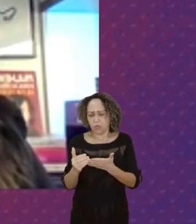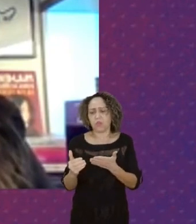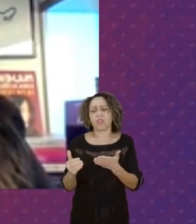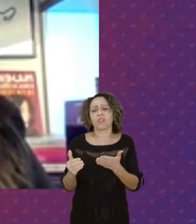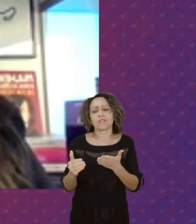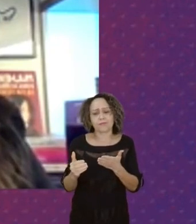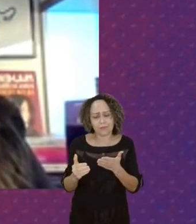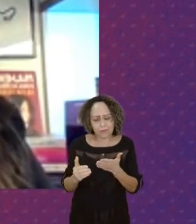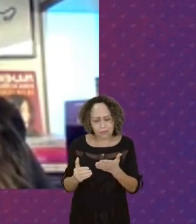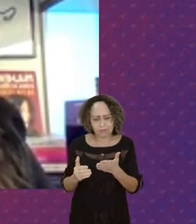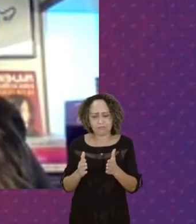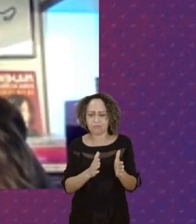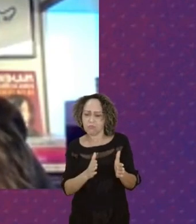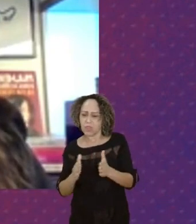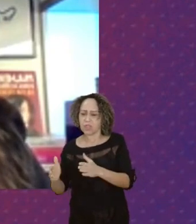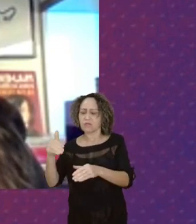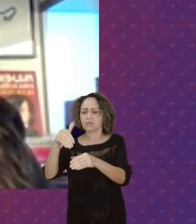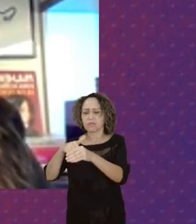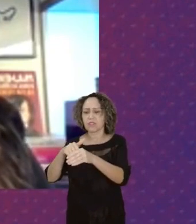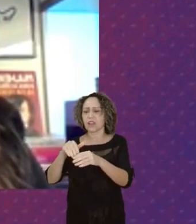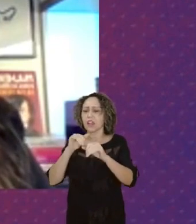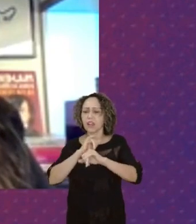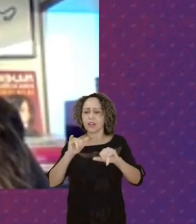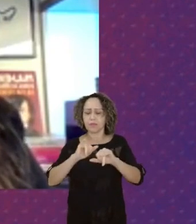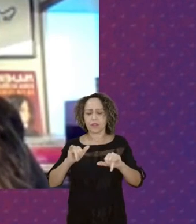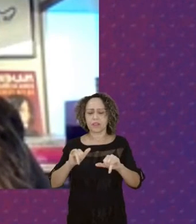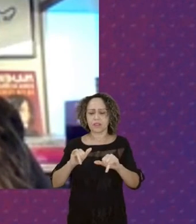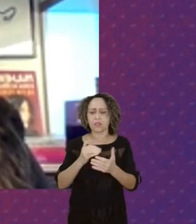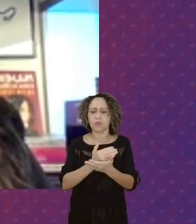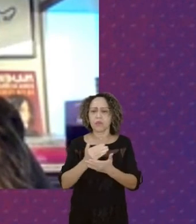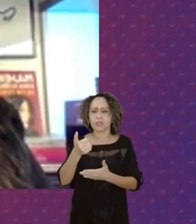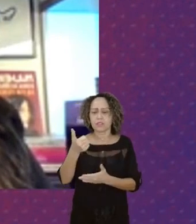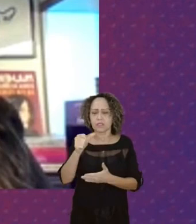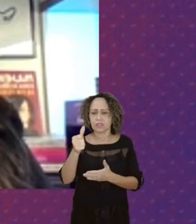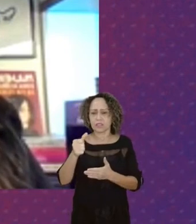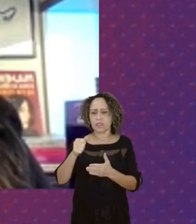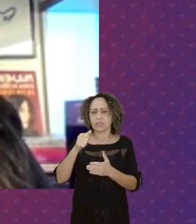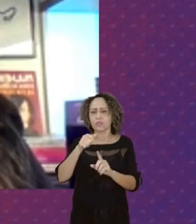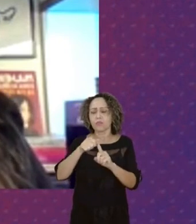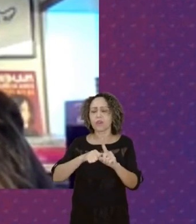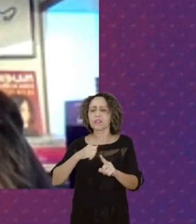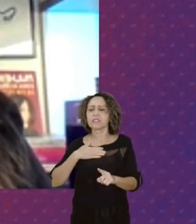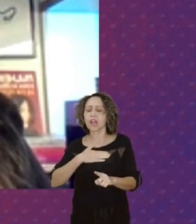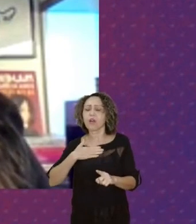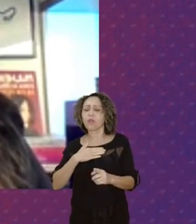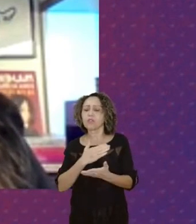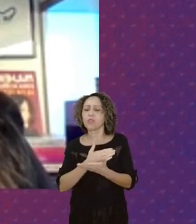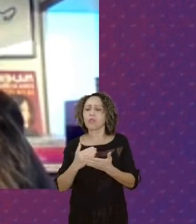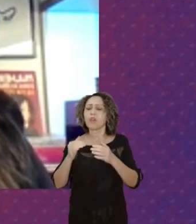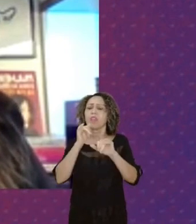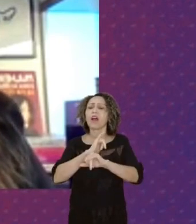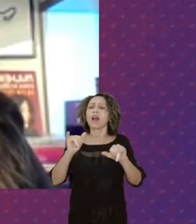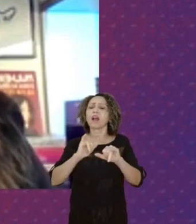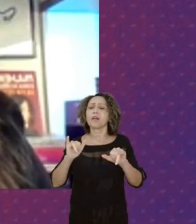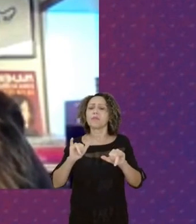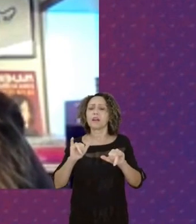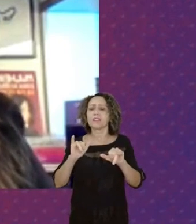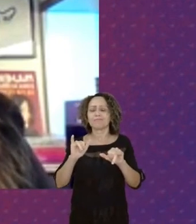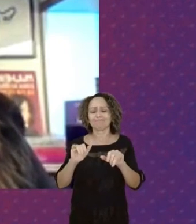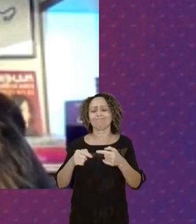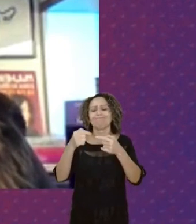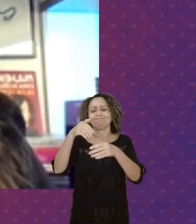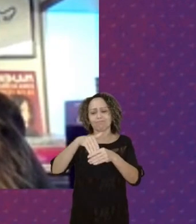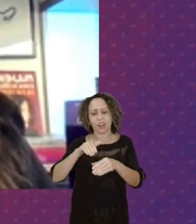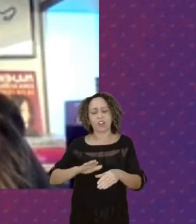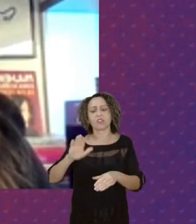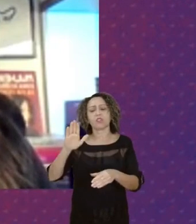eleitoral, que começa, como vocês já sabem, a partir do dia 16 de agosto apenas é que se começa a campanha eleitoral